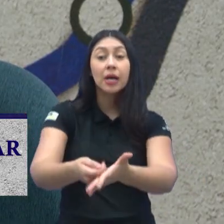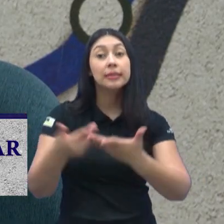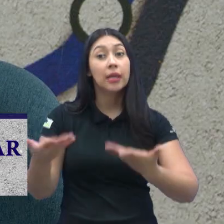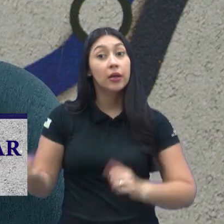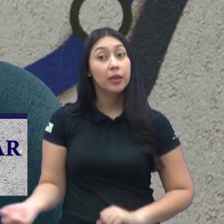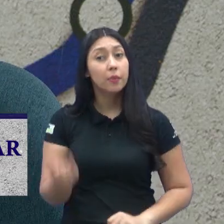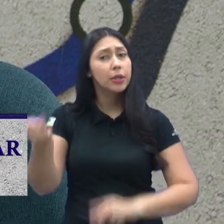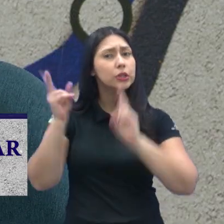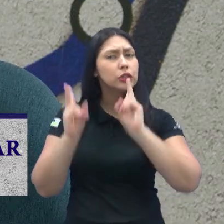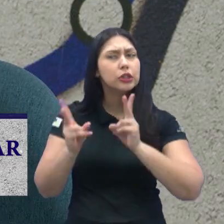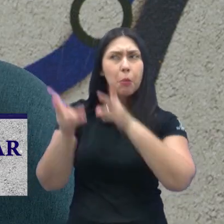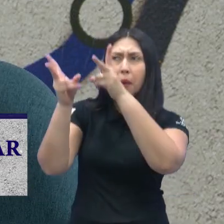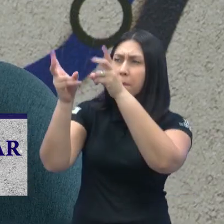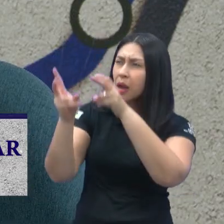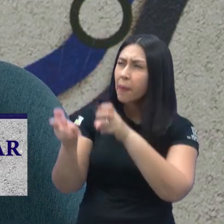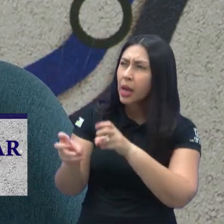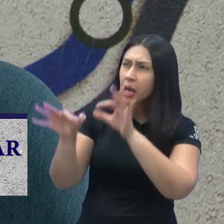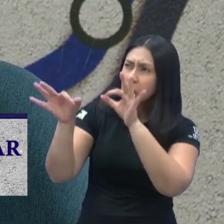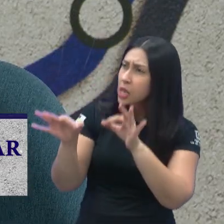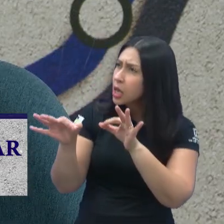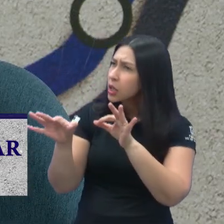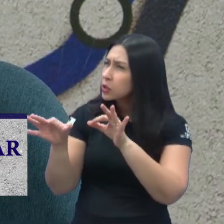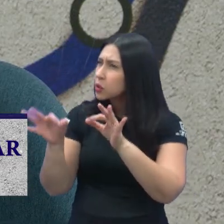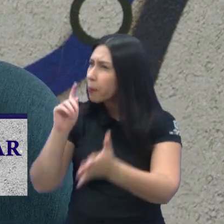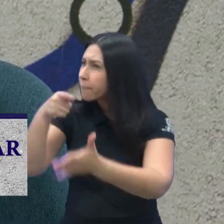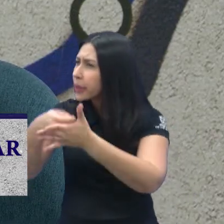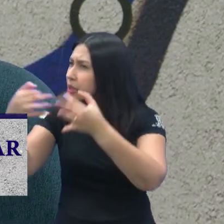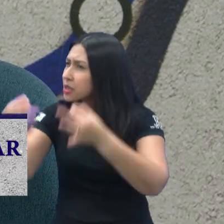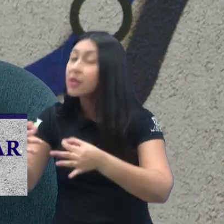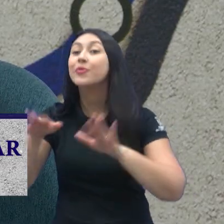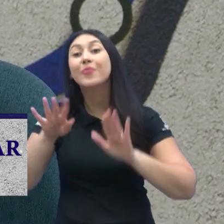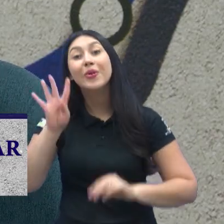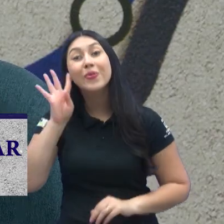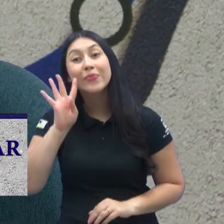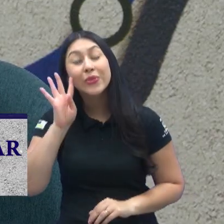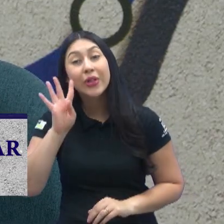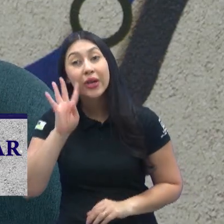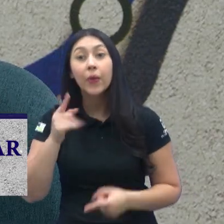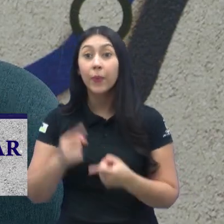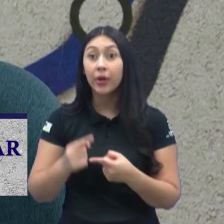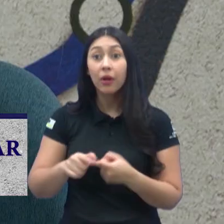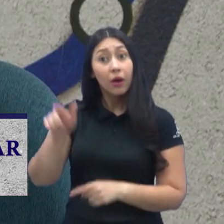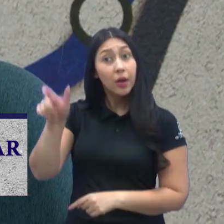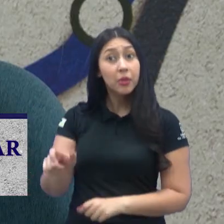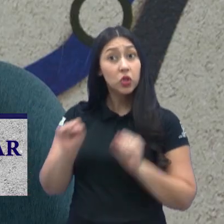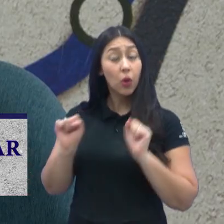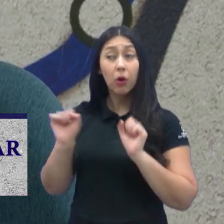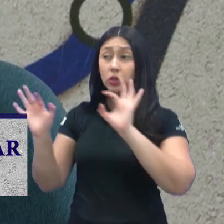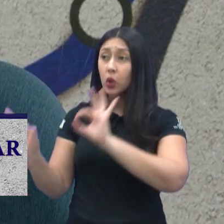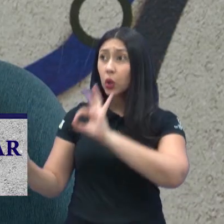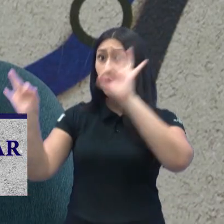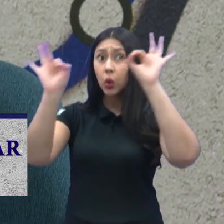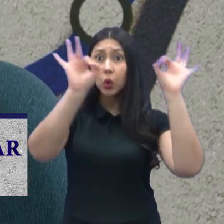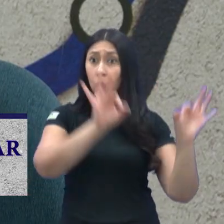ali e verificar se está tudo certo, né? Mas esse é um canal muito legal, porque a pessoa consegue verificar, né, quase